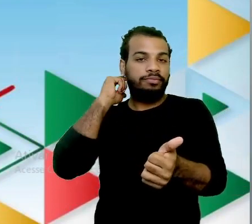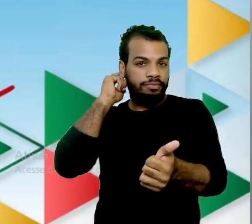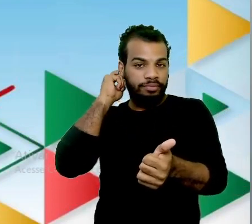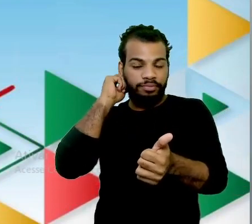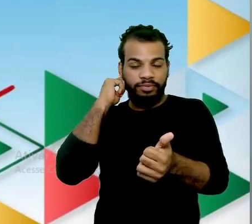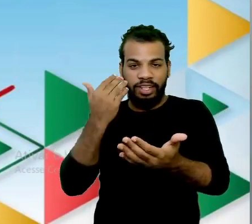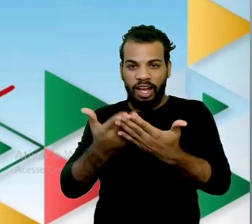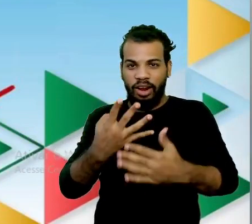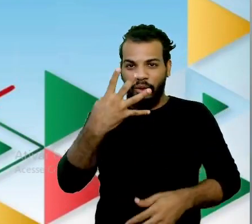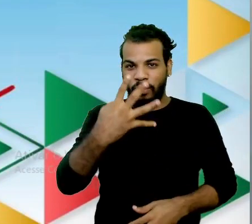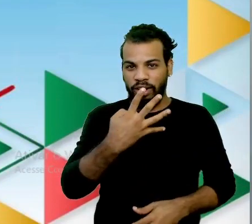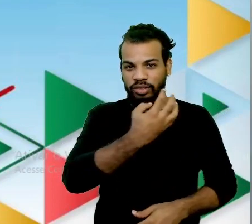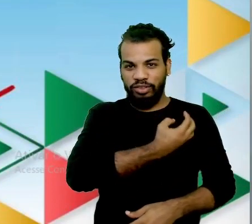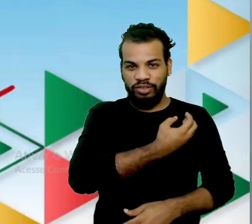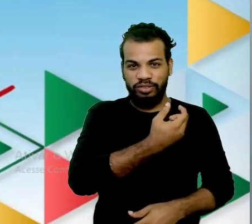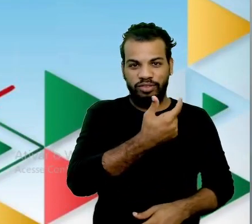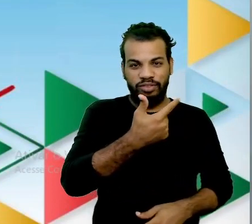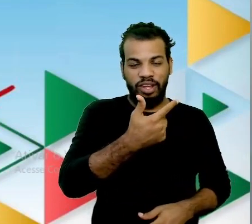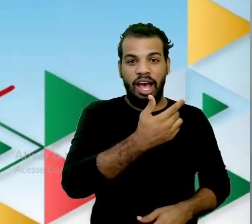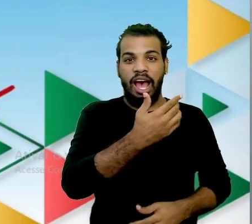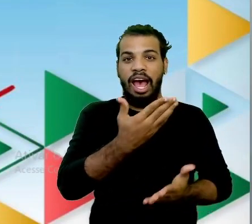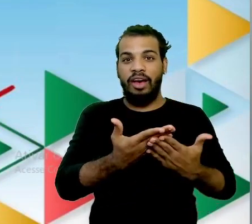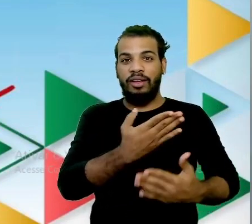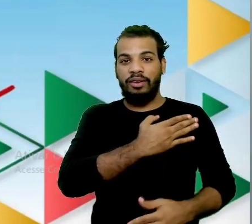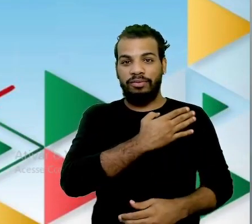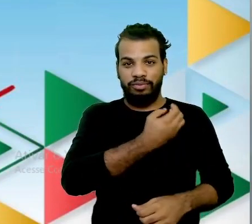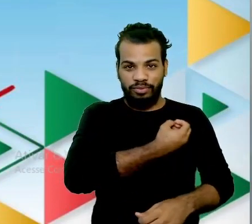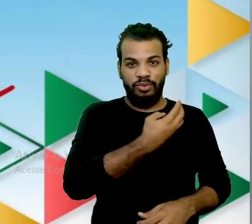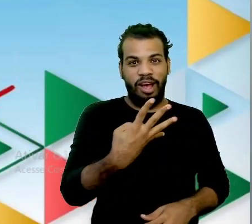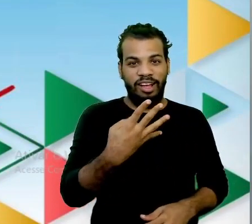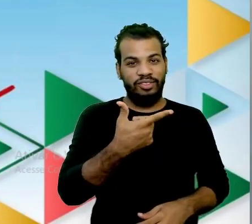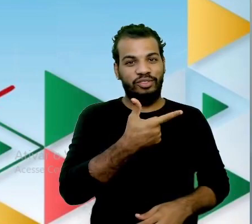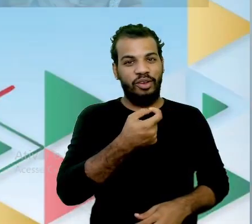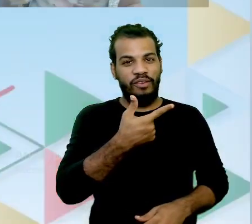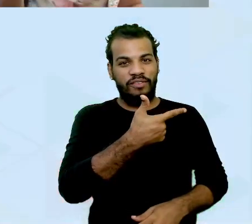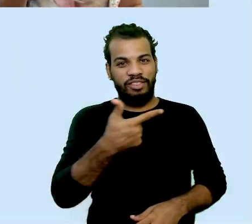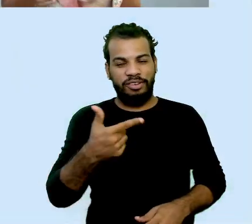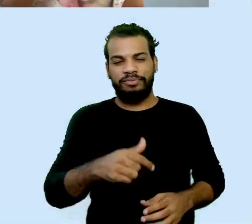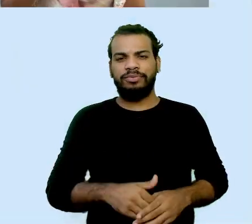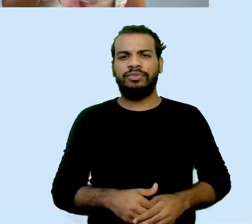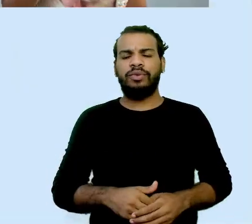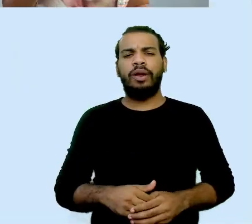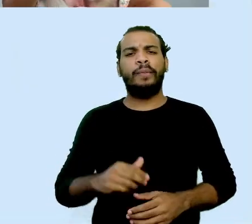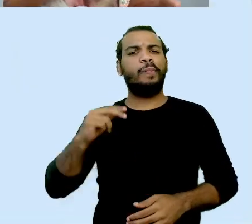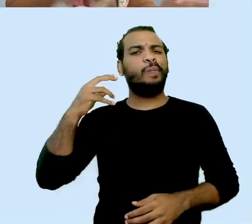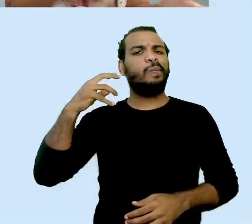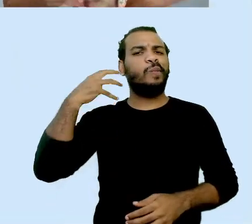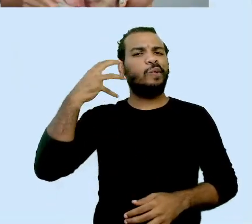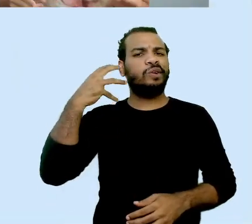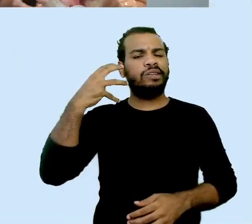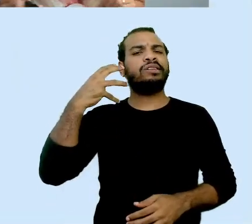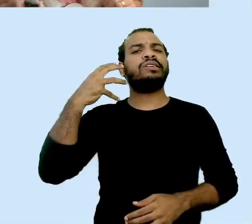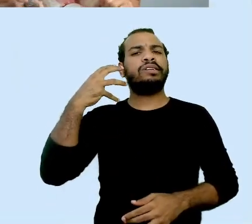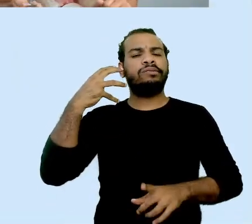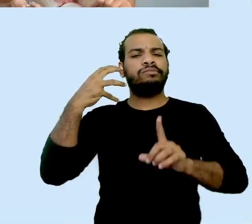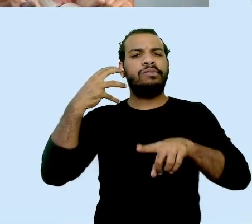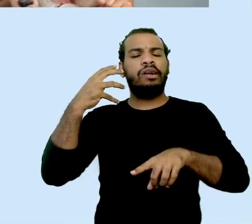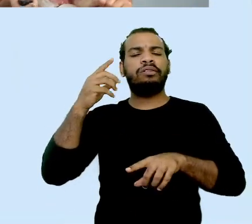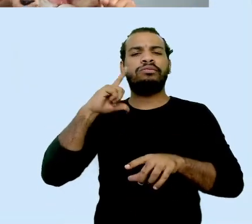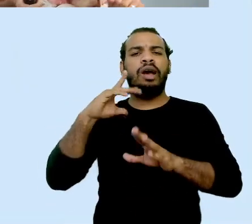4, 2022, tá bom? Então vamos lá. Ver como é o uso da música como trilha